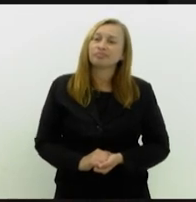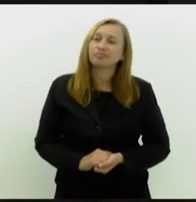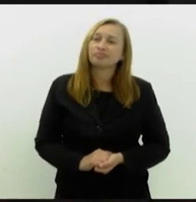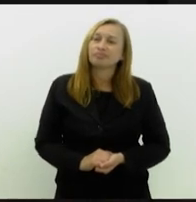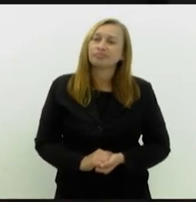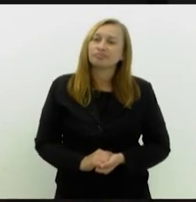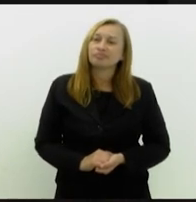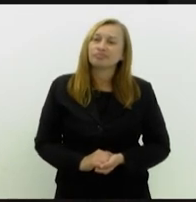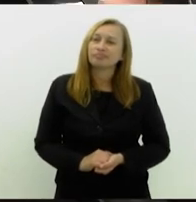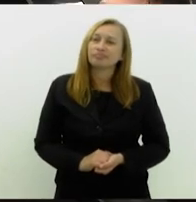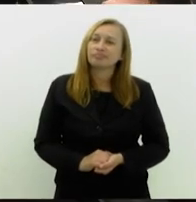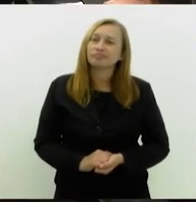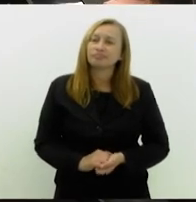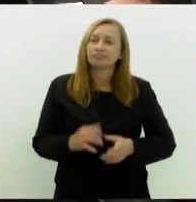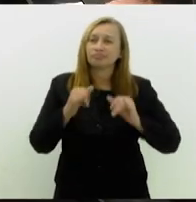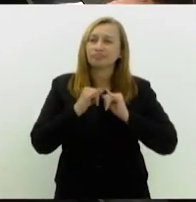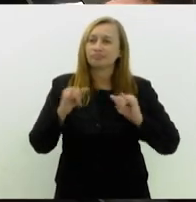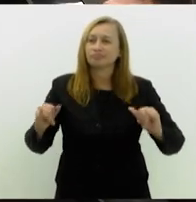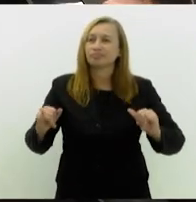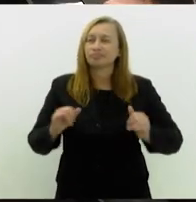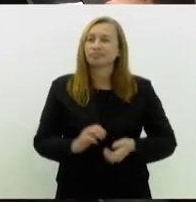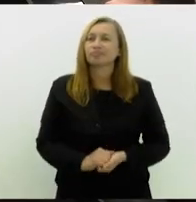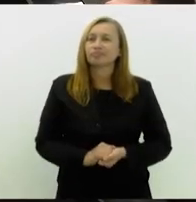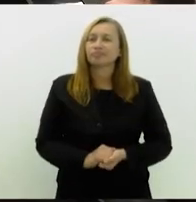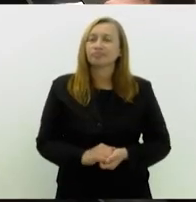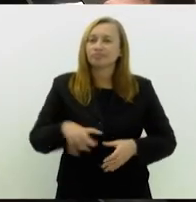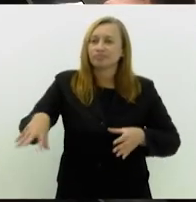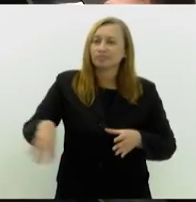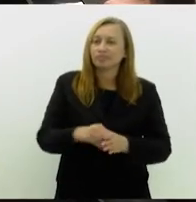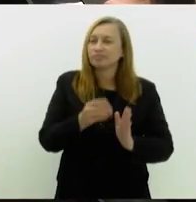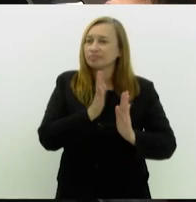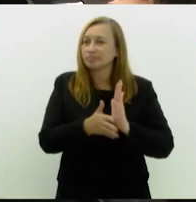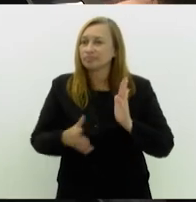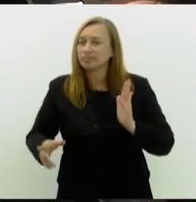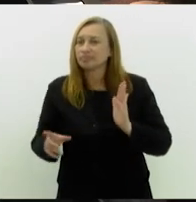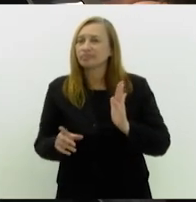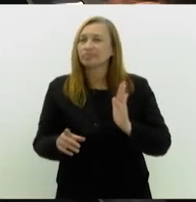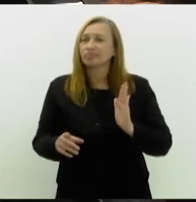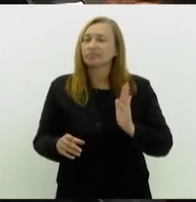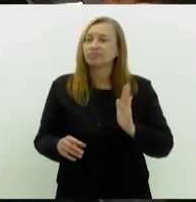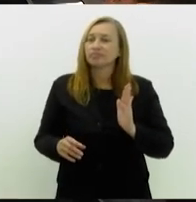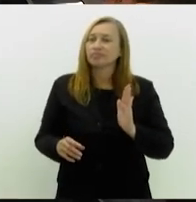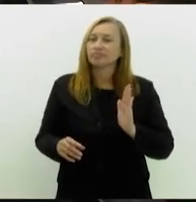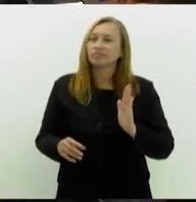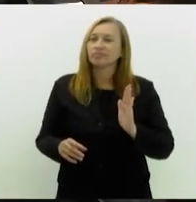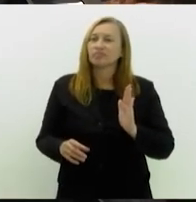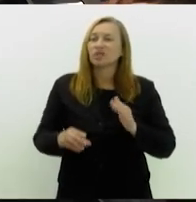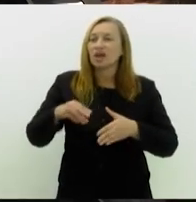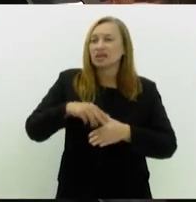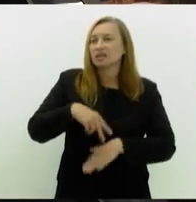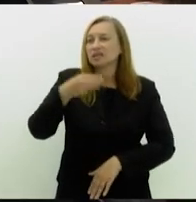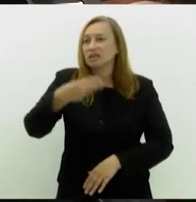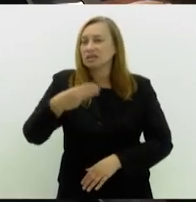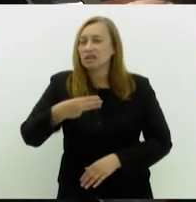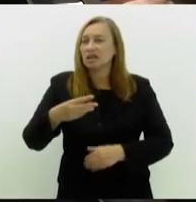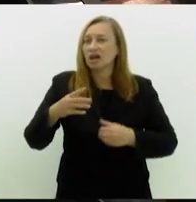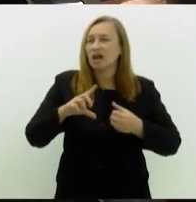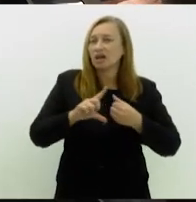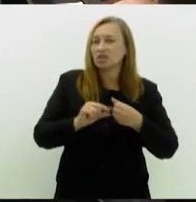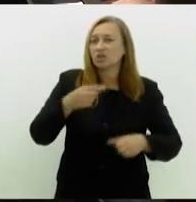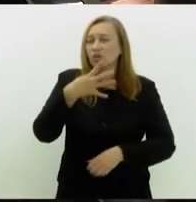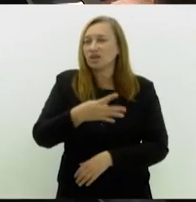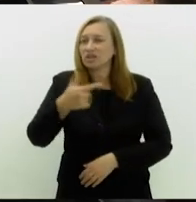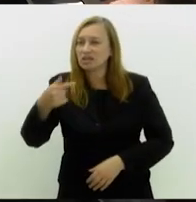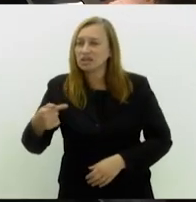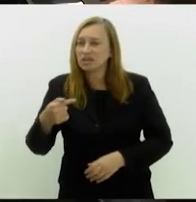Obrigada anuncio incluído na ordem do dia de acordo com o inciso Tero do artigo 47 do Regimento